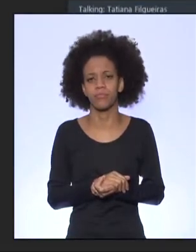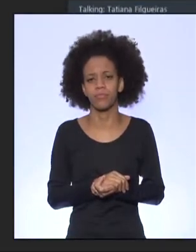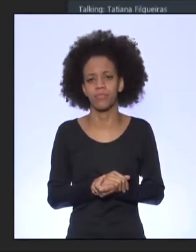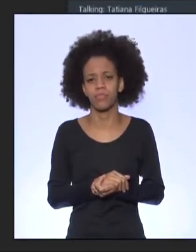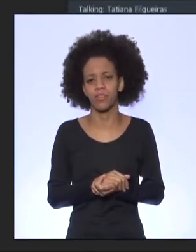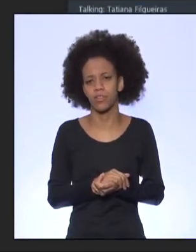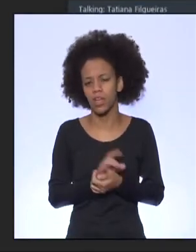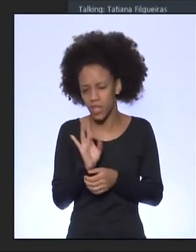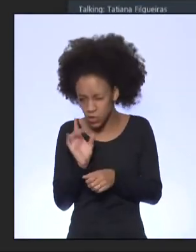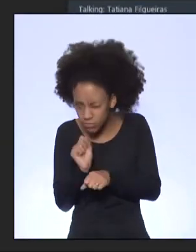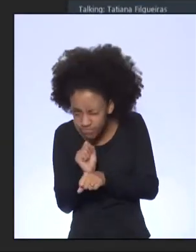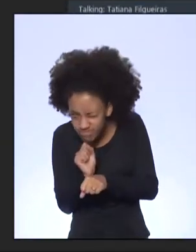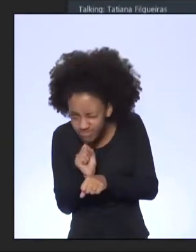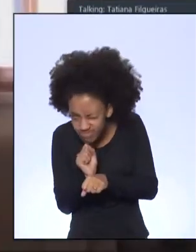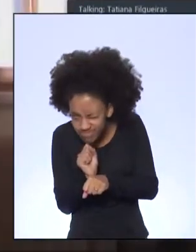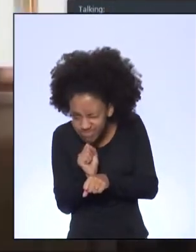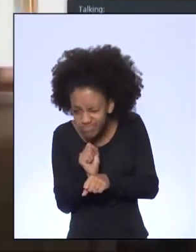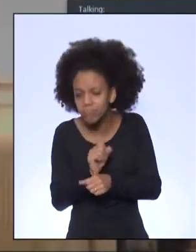Só um segundinho.